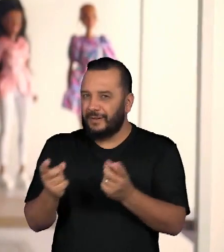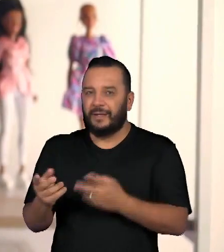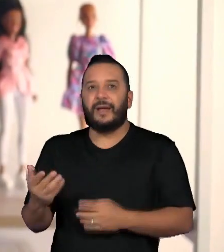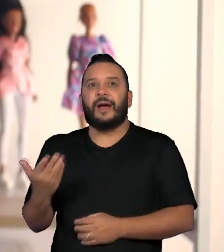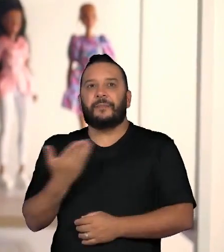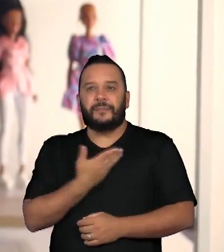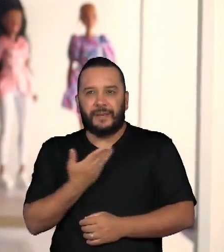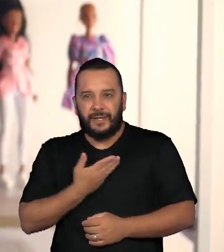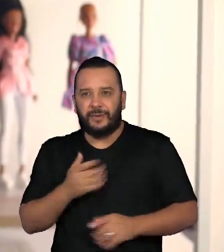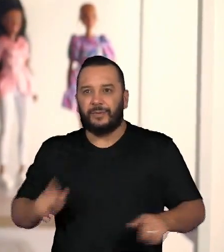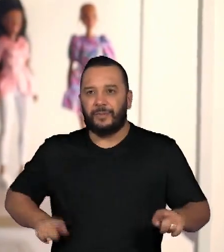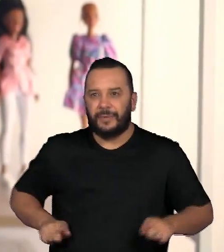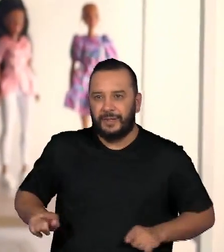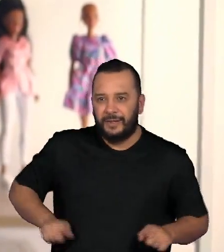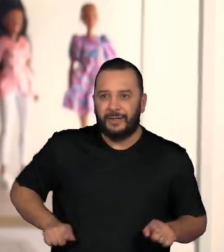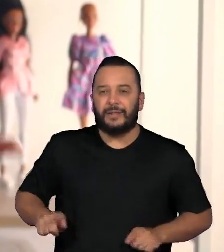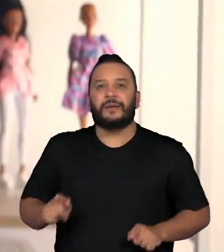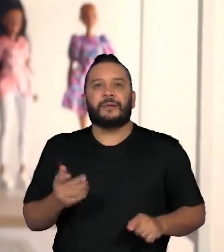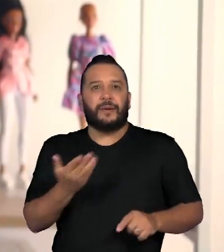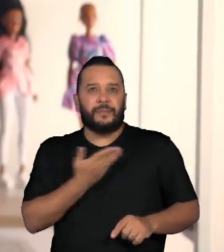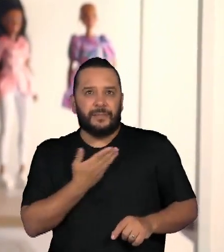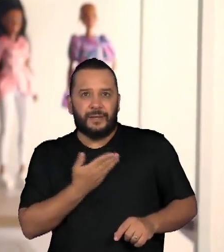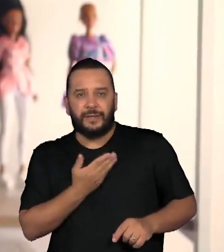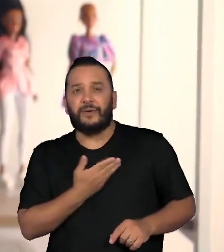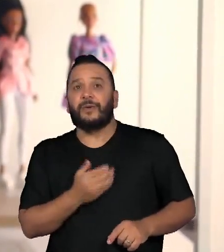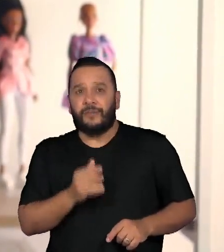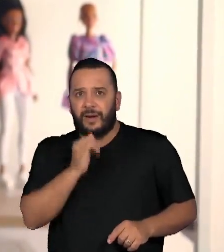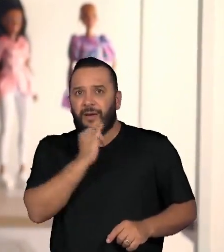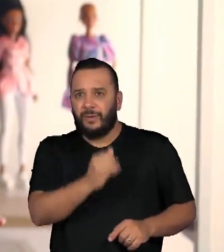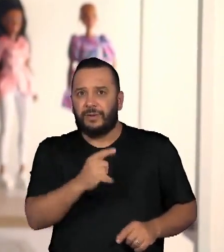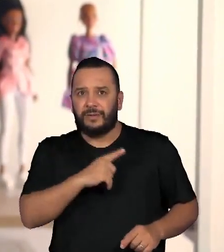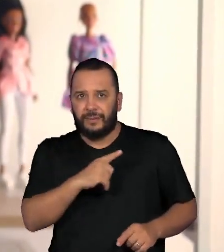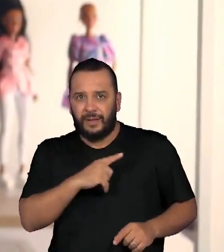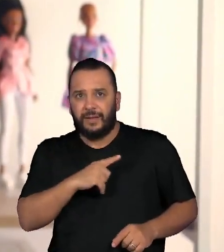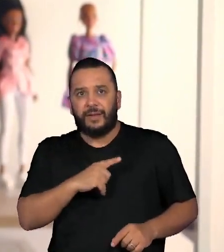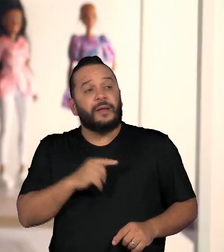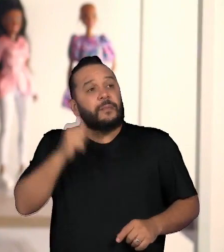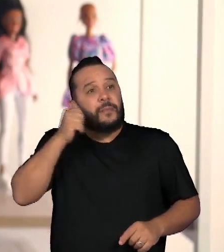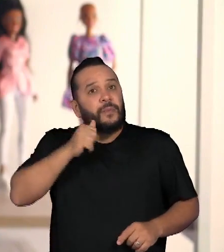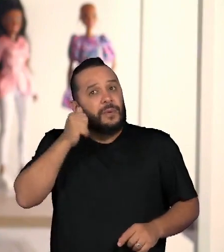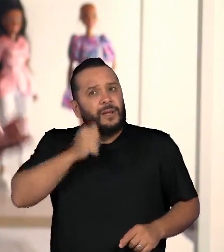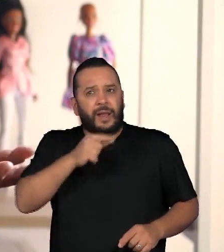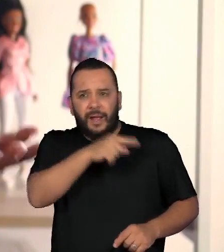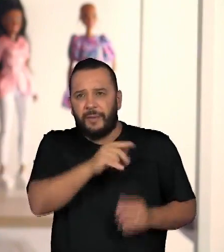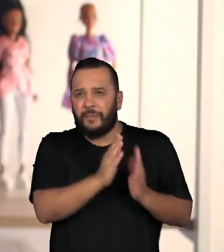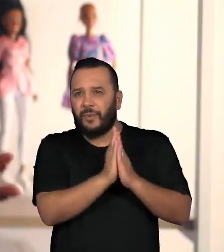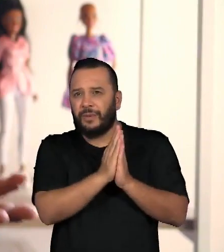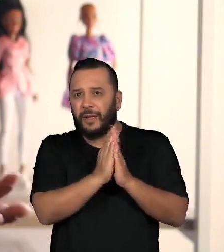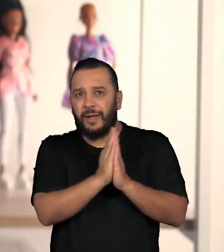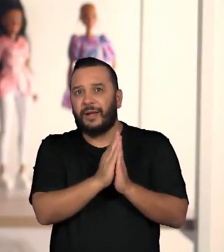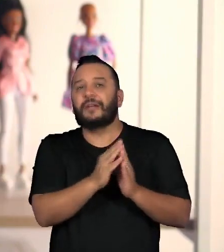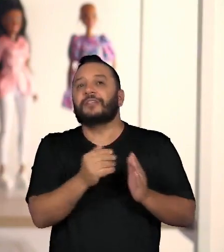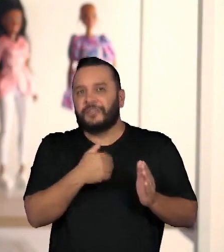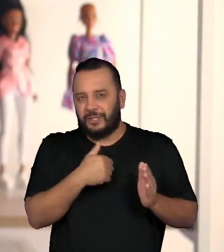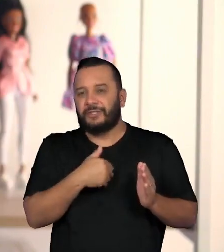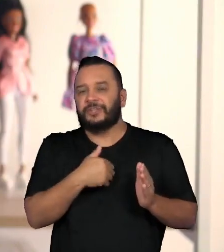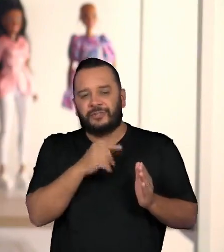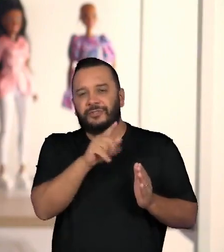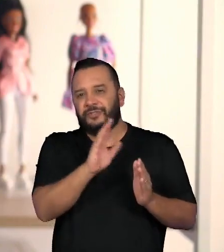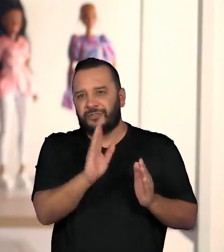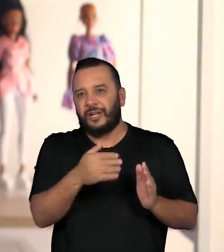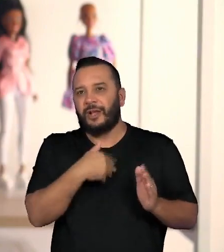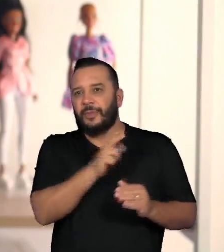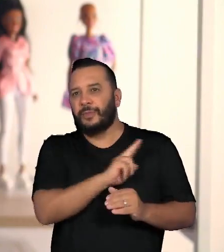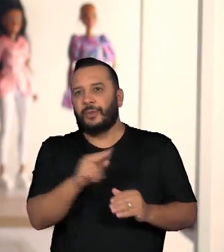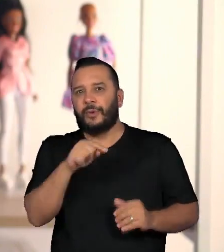do primo, do colega, começou a dizer que tinha ali uma menina de boneca no trabalho. E a gente resolveu batizar essa boneca.